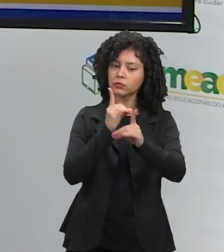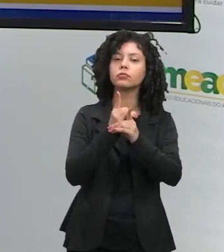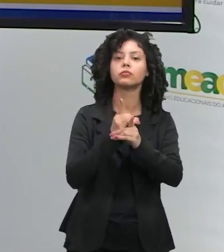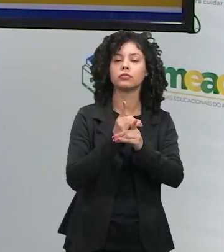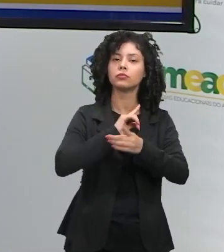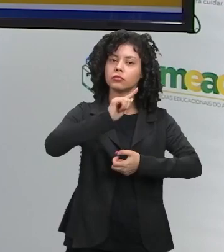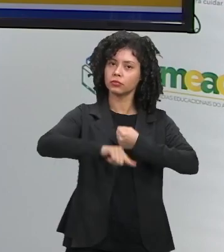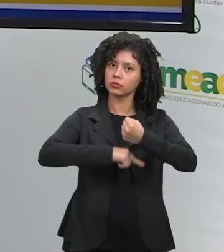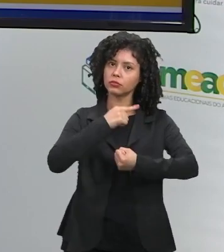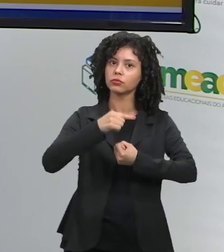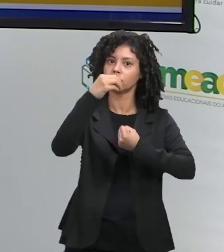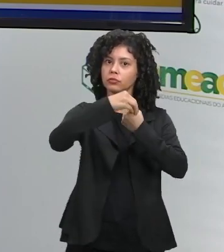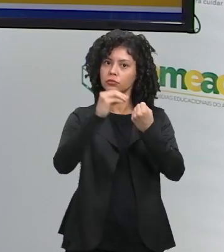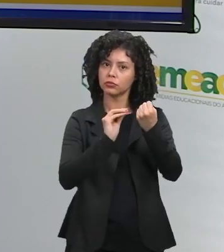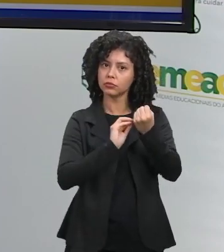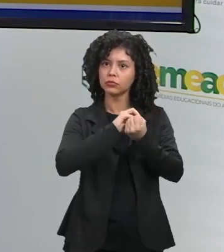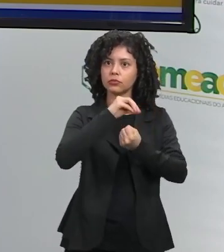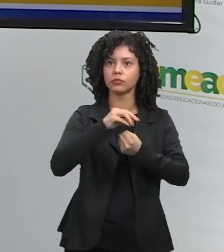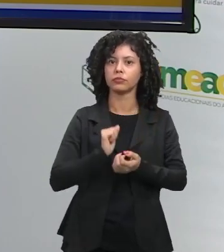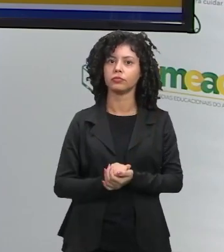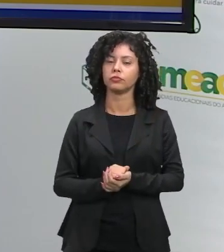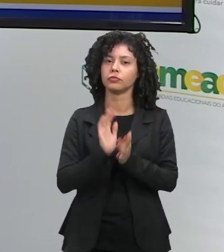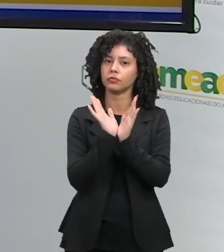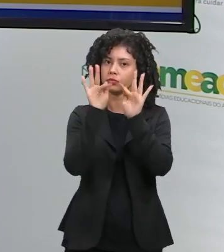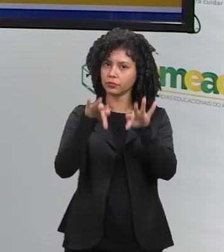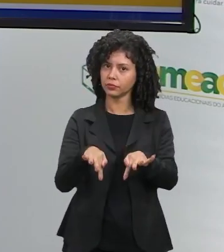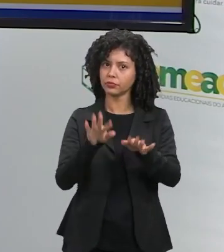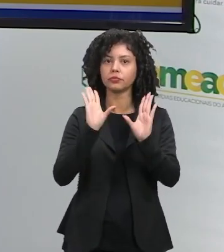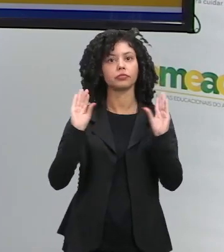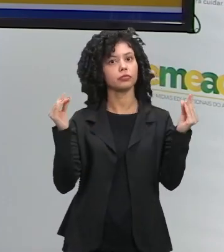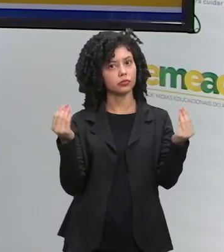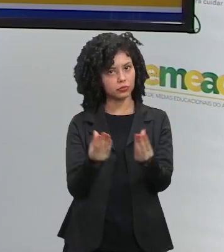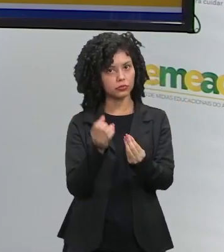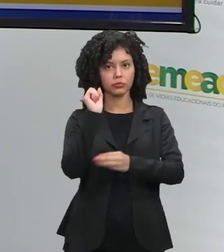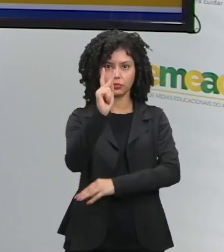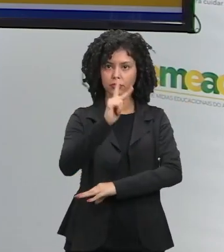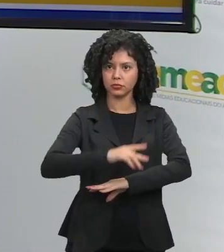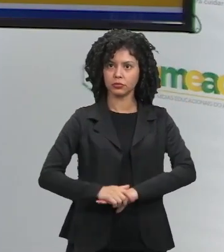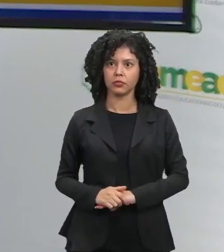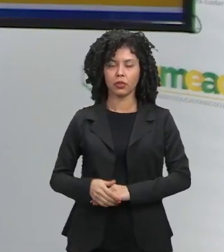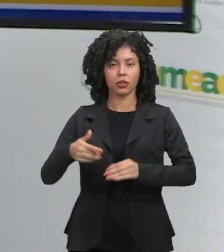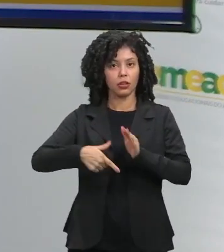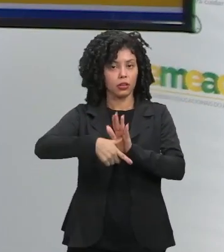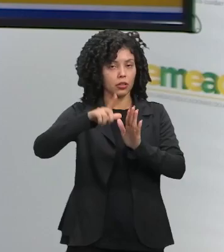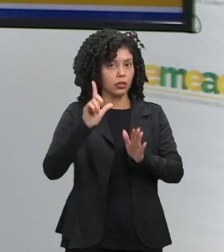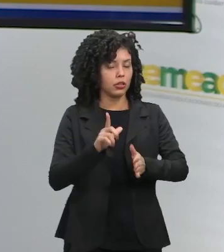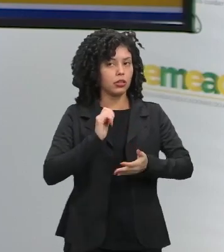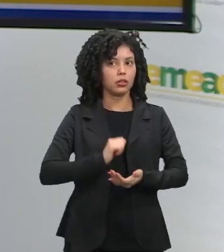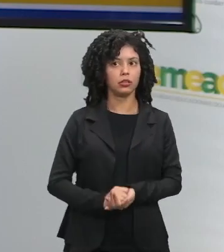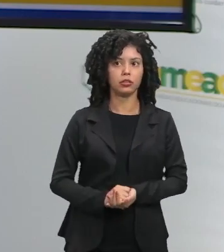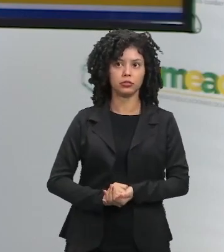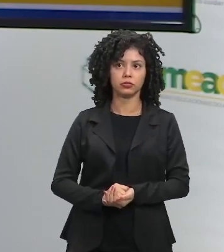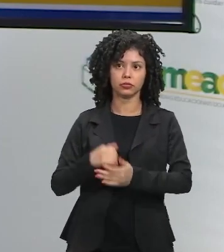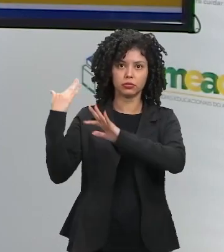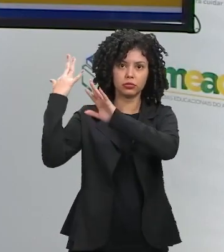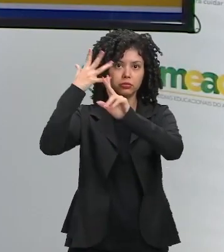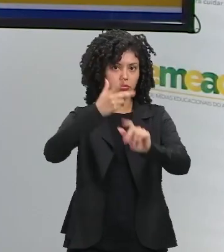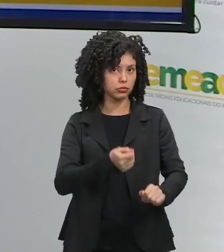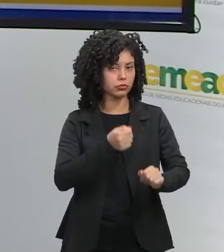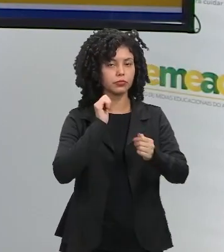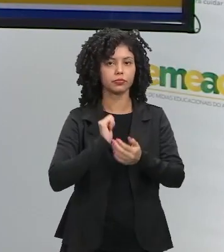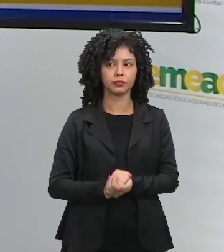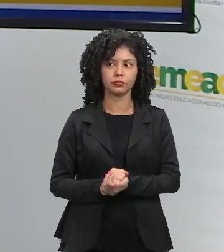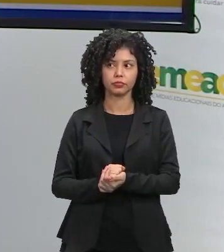um átomo, uma molécula, enfim, uma substância, certinho? Só que antes mesmo disso, vamos dar uma